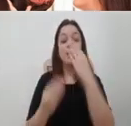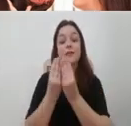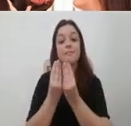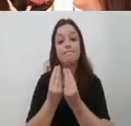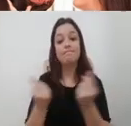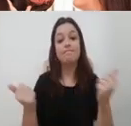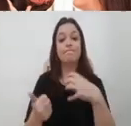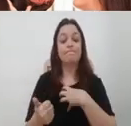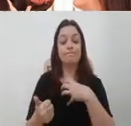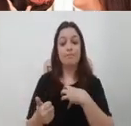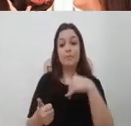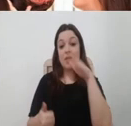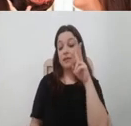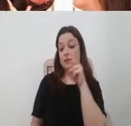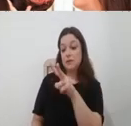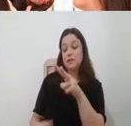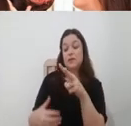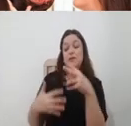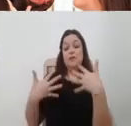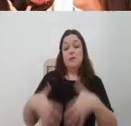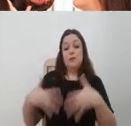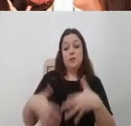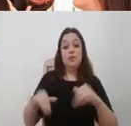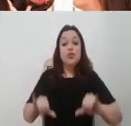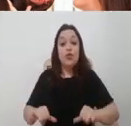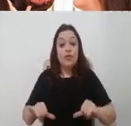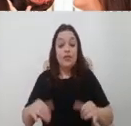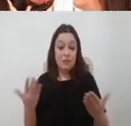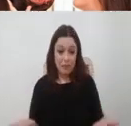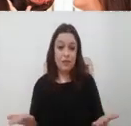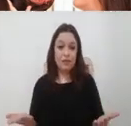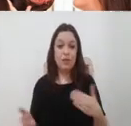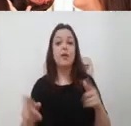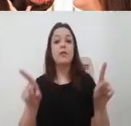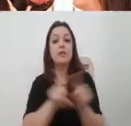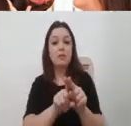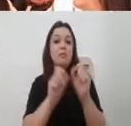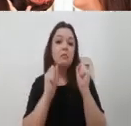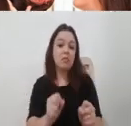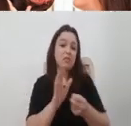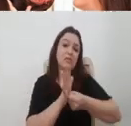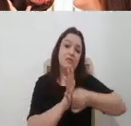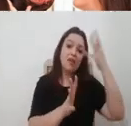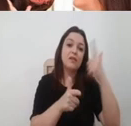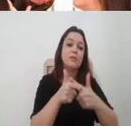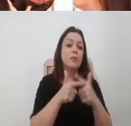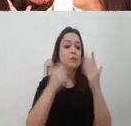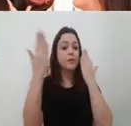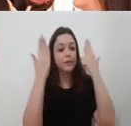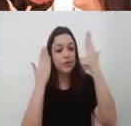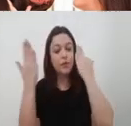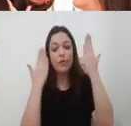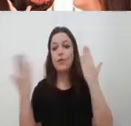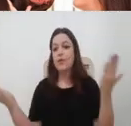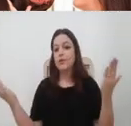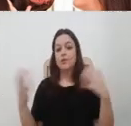veterinário ele se sensibiliza muito com essas situações. Então, essas situações podem gerar